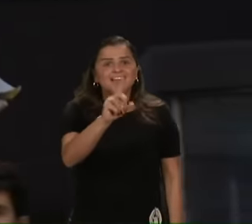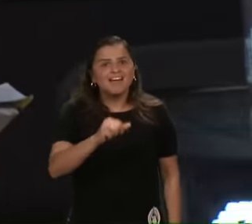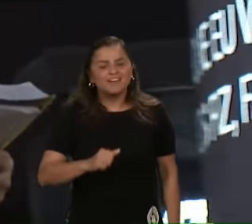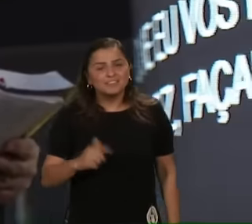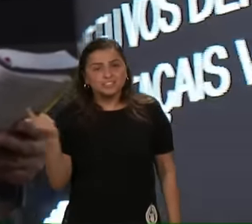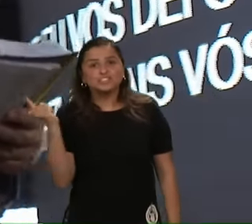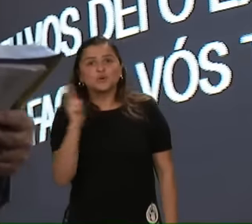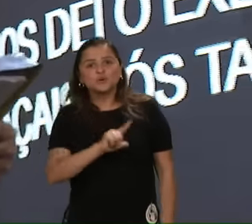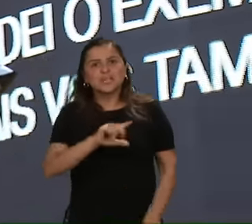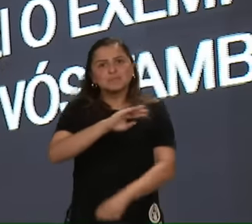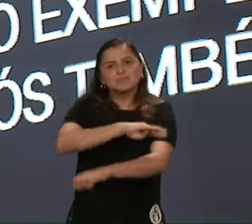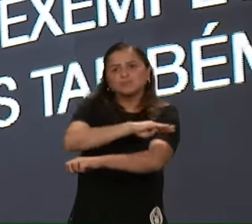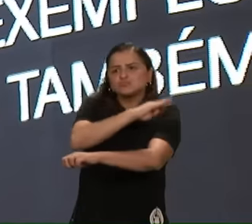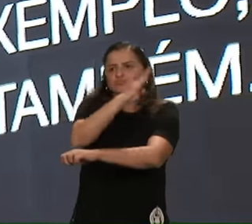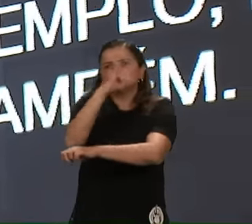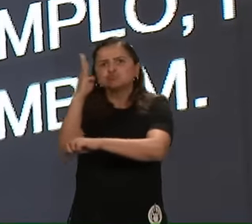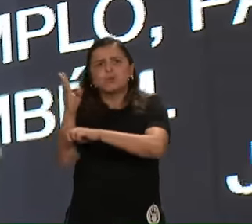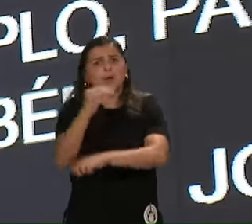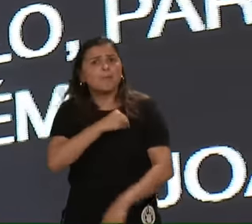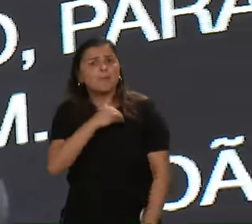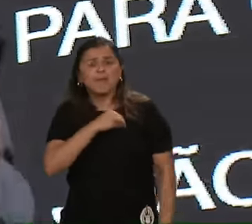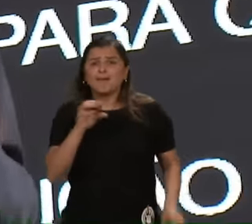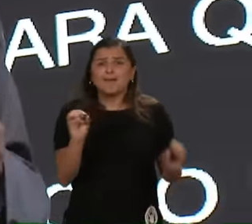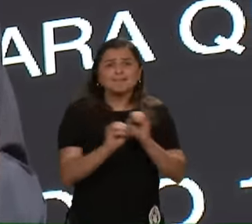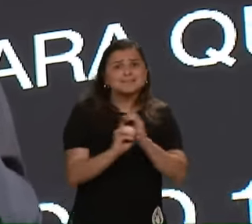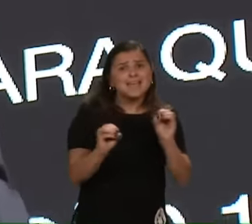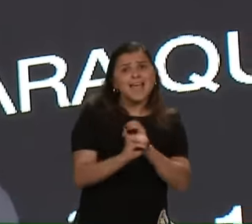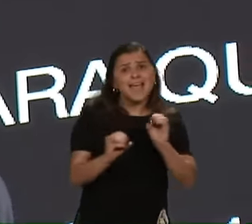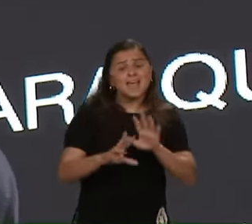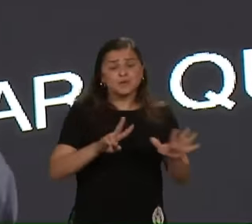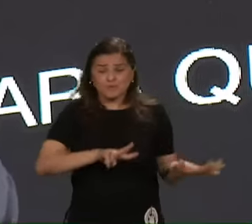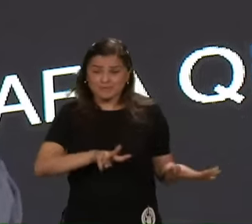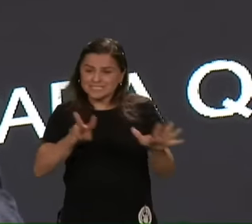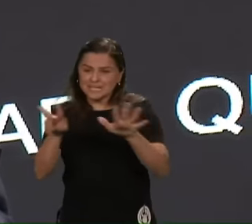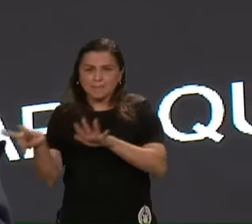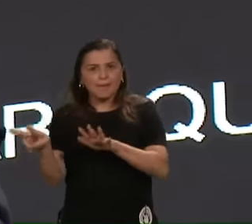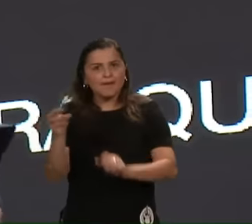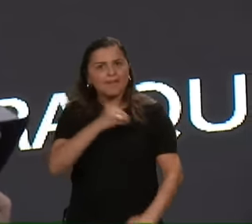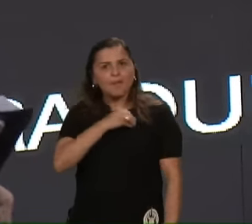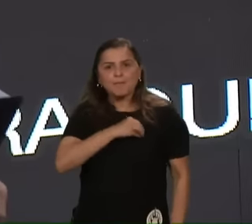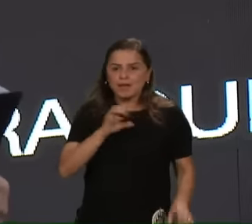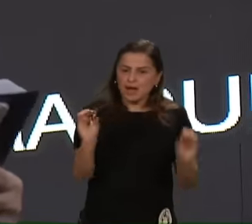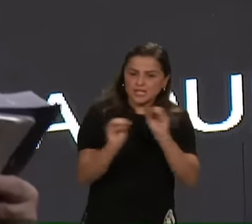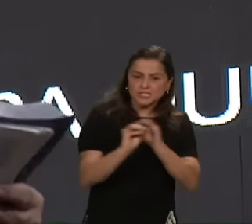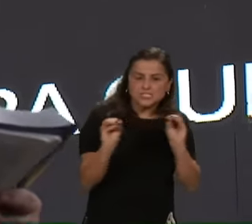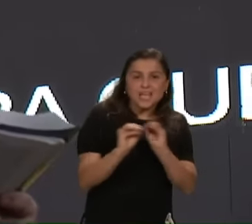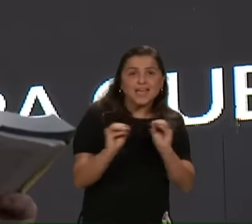inteiro sem pecar. Você pode passar uma semana inteirinha sem pecar.